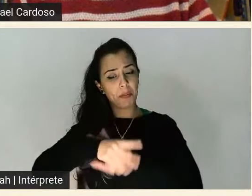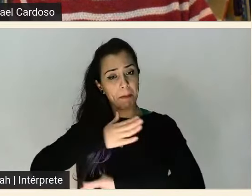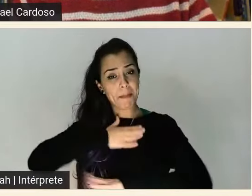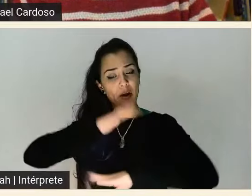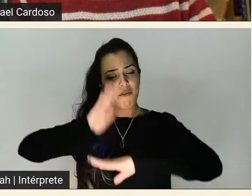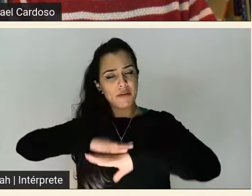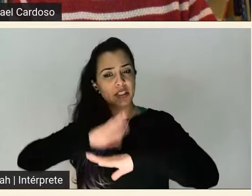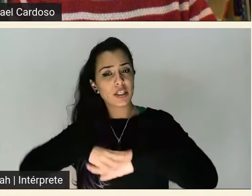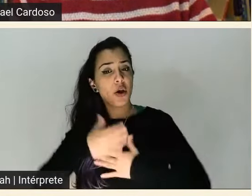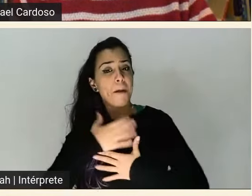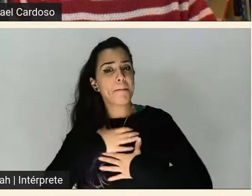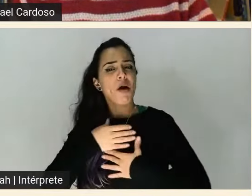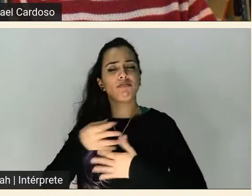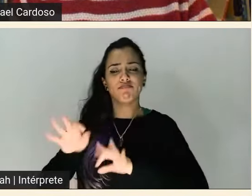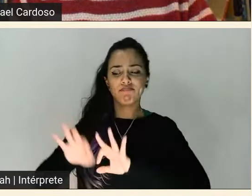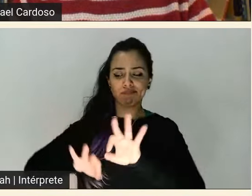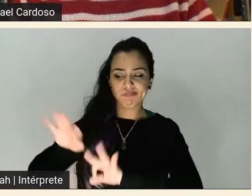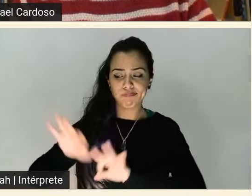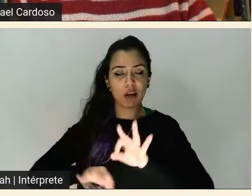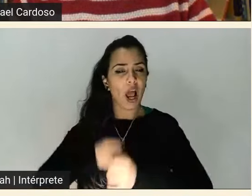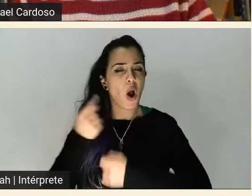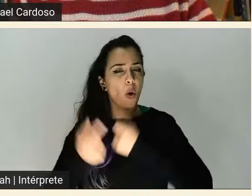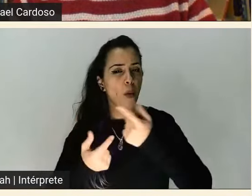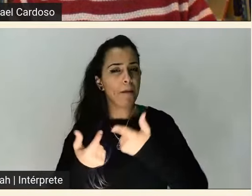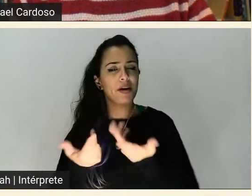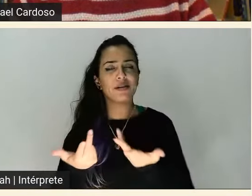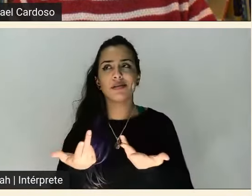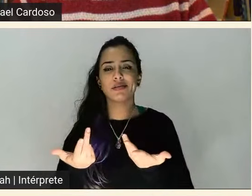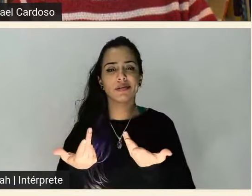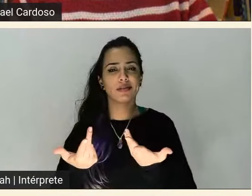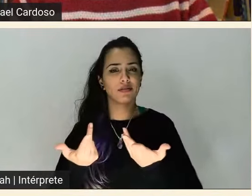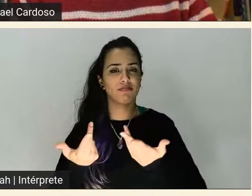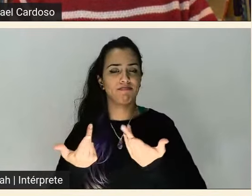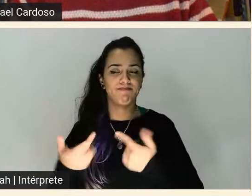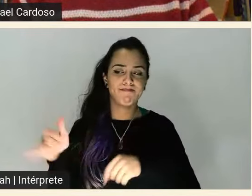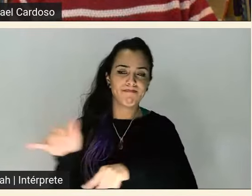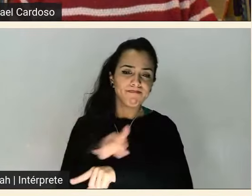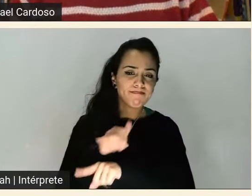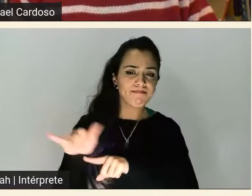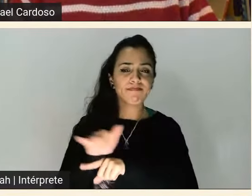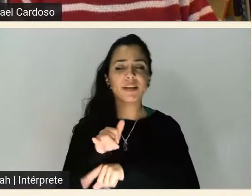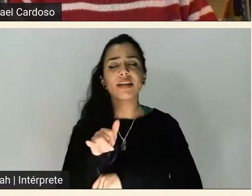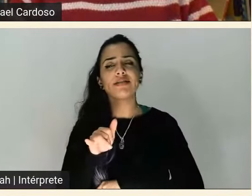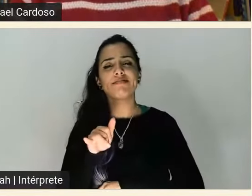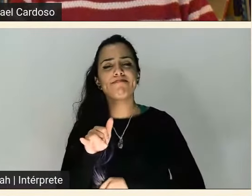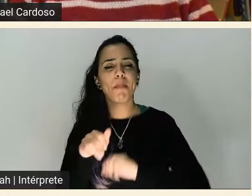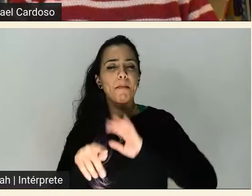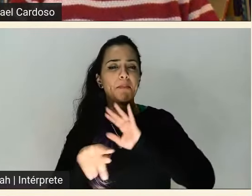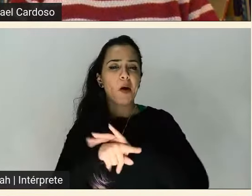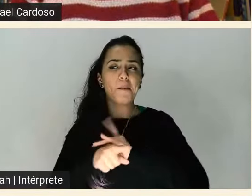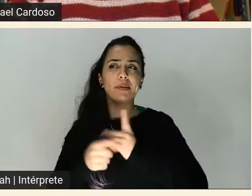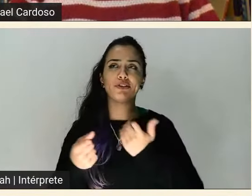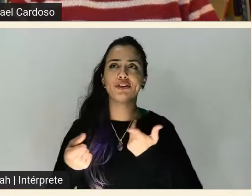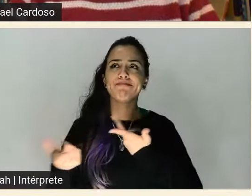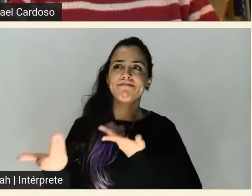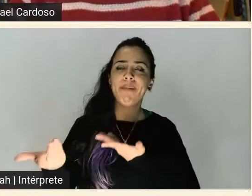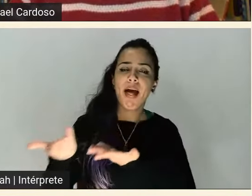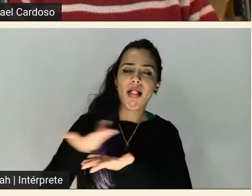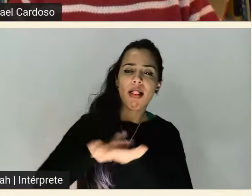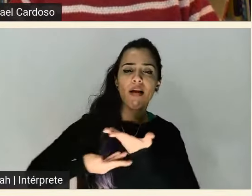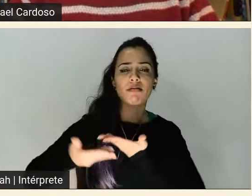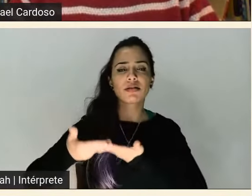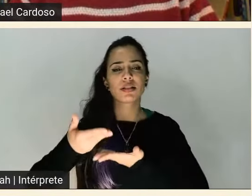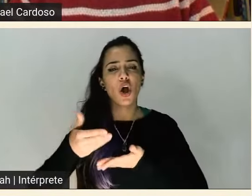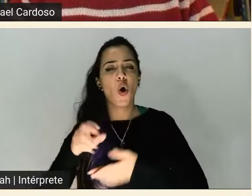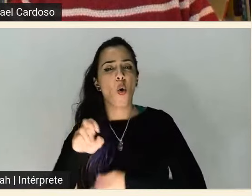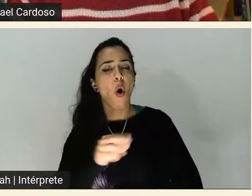agenciar algumas, inclusive alguns recursos de relação e de contato